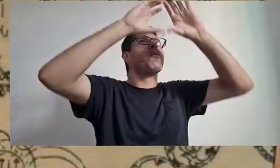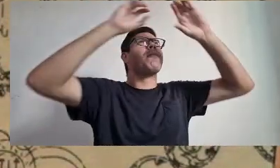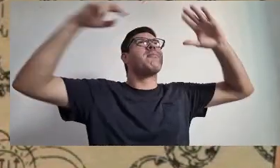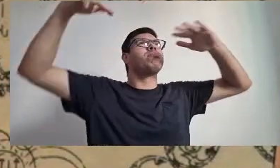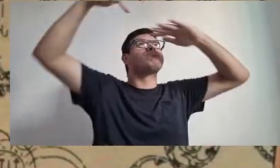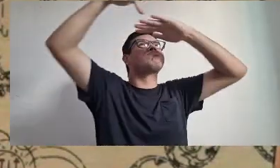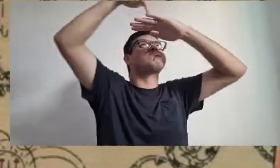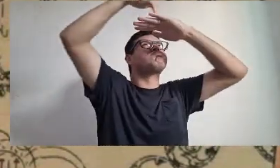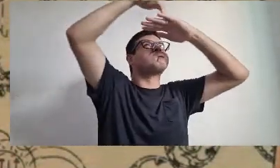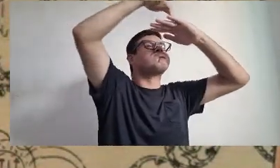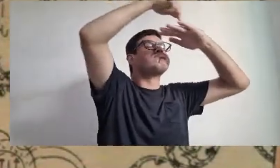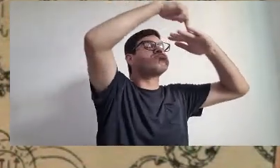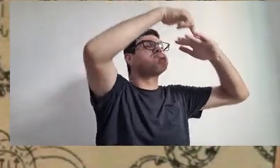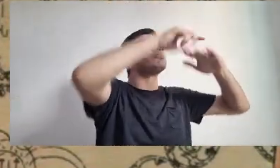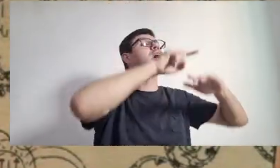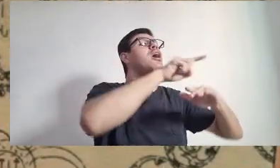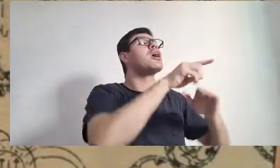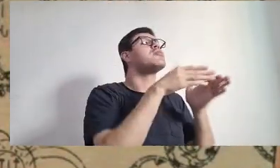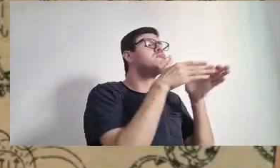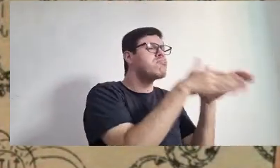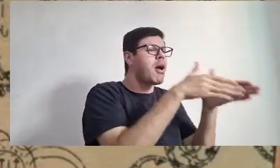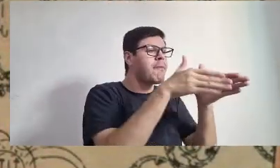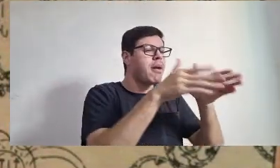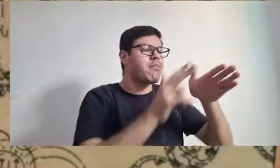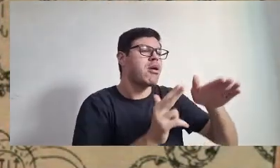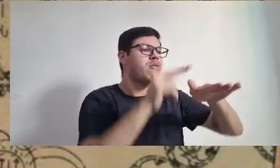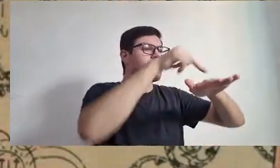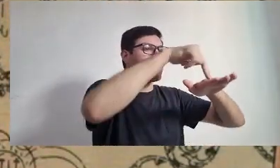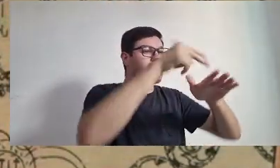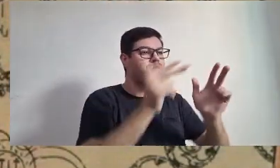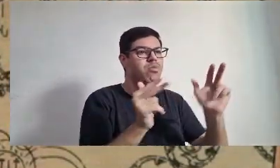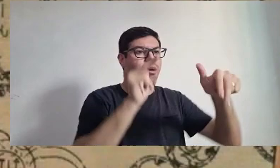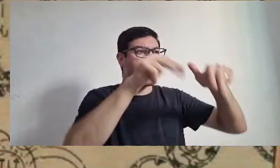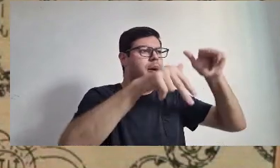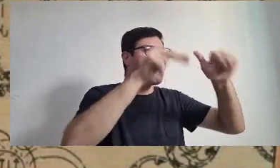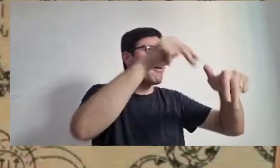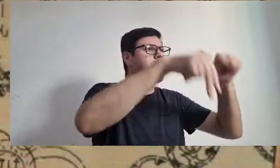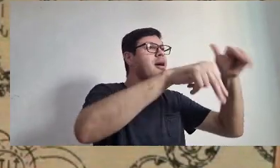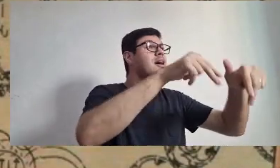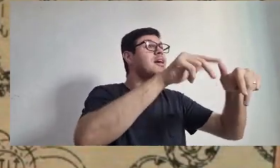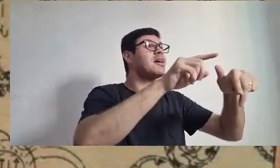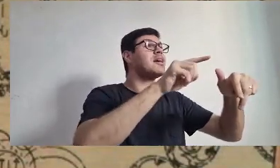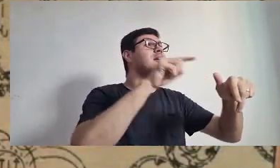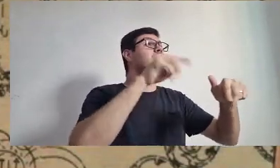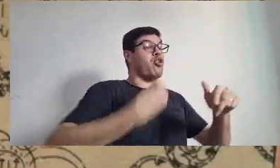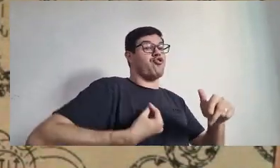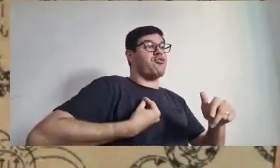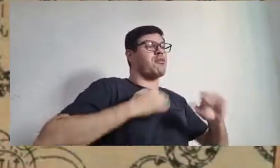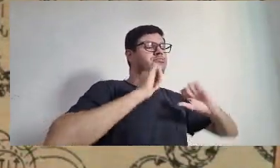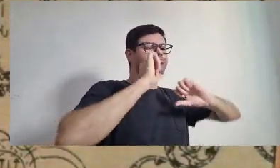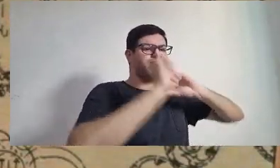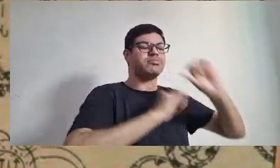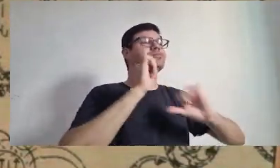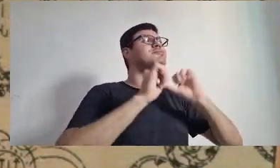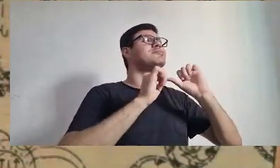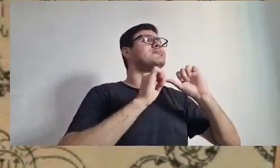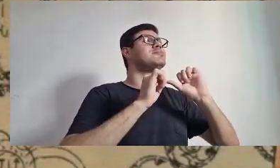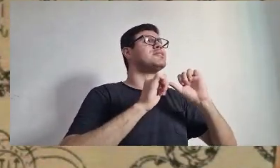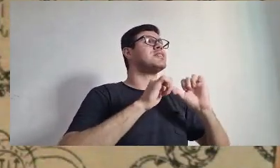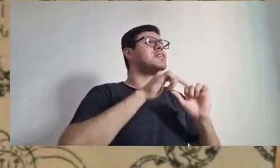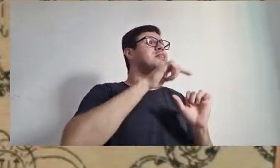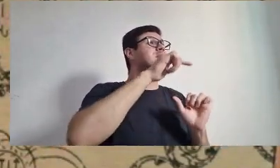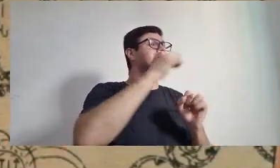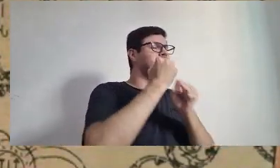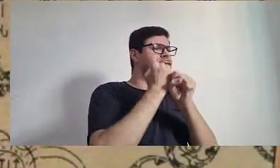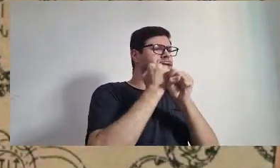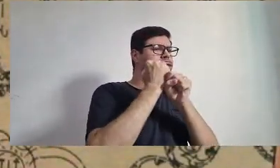mortos vão ressuscitar e os vivos que estão esperando Jesus vão ser transformados. Aí 7 anos lá, e